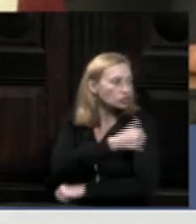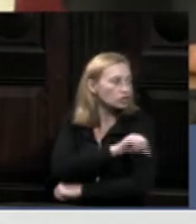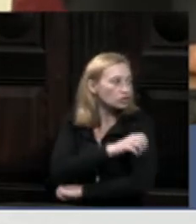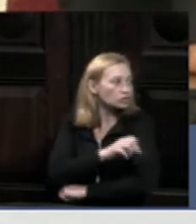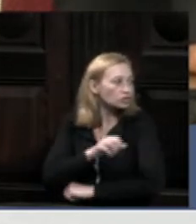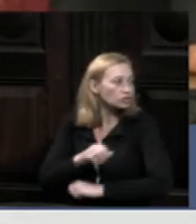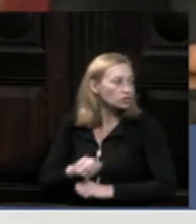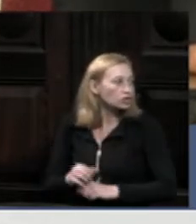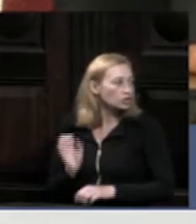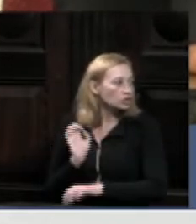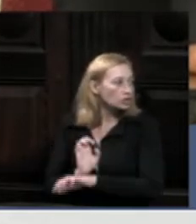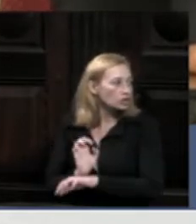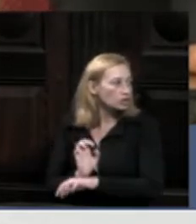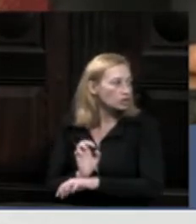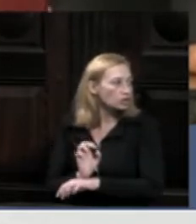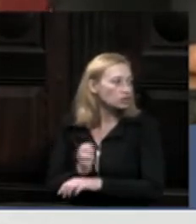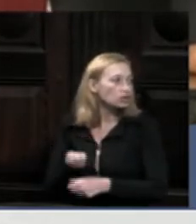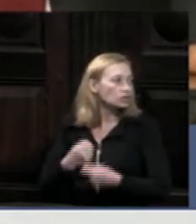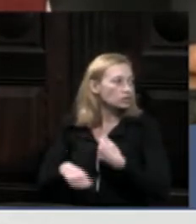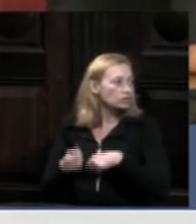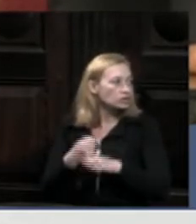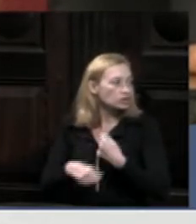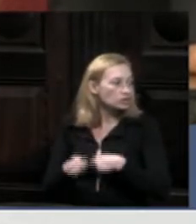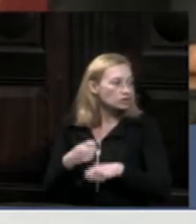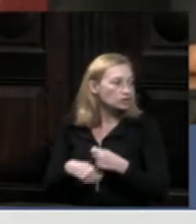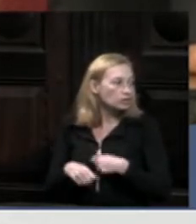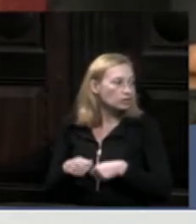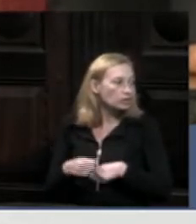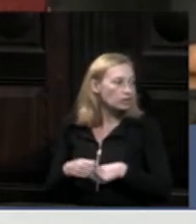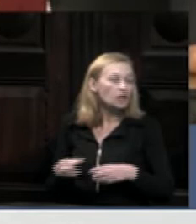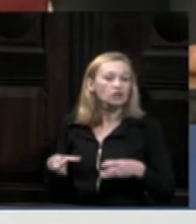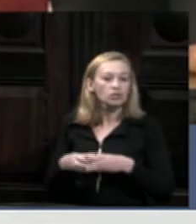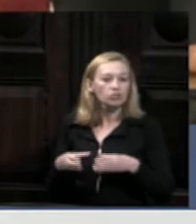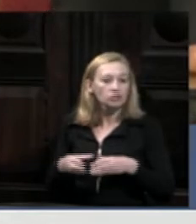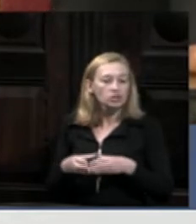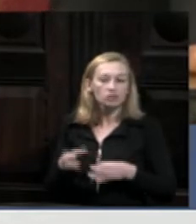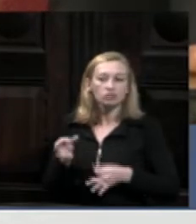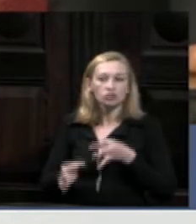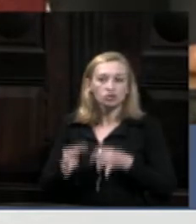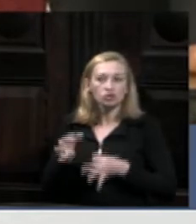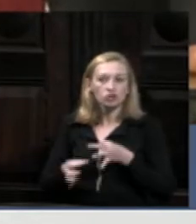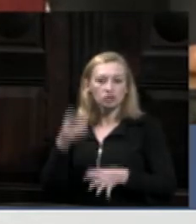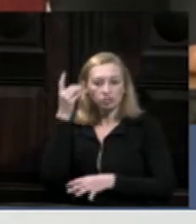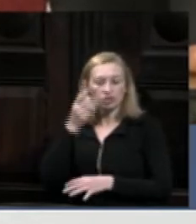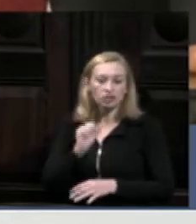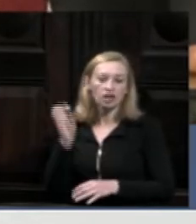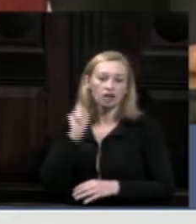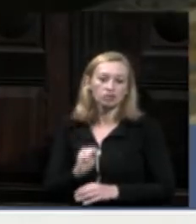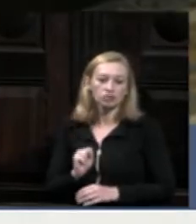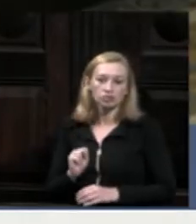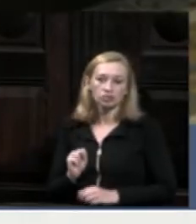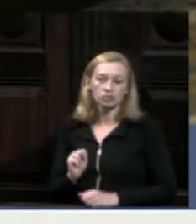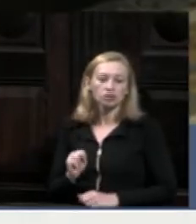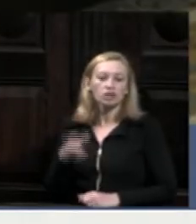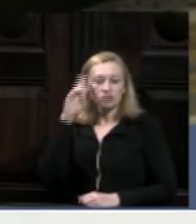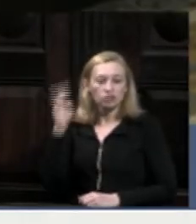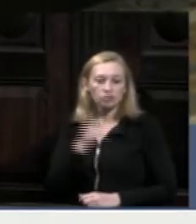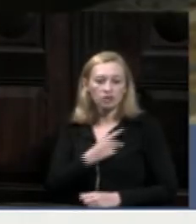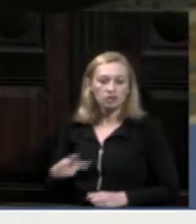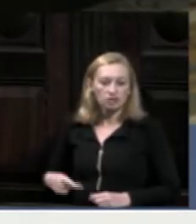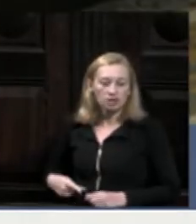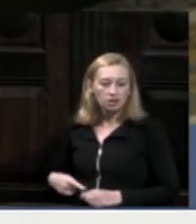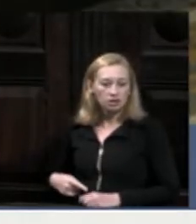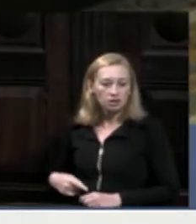Justiça, Servidores Públicos, Orçamento, Finanças, Fiscalização Financeira e Controle. Para emitir parecer pela Comissão de Constituição e Justiça, deputado Carlos Mink. Senhor presidente,